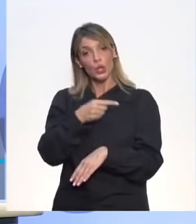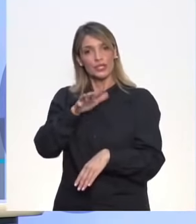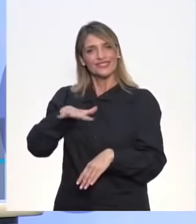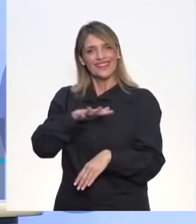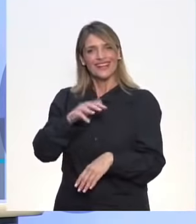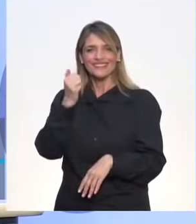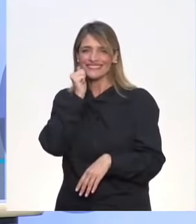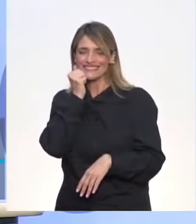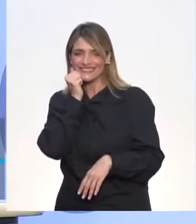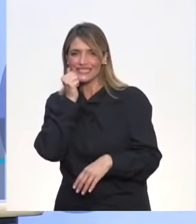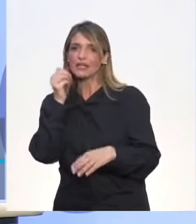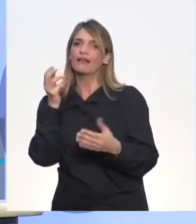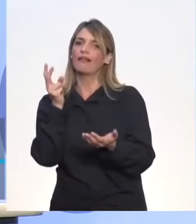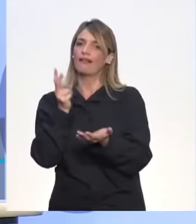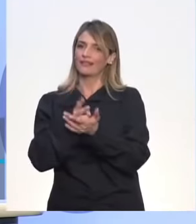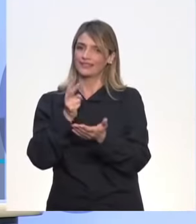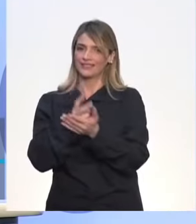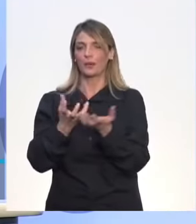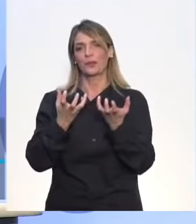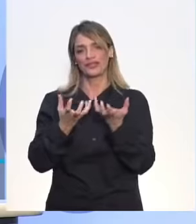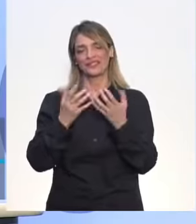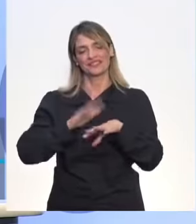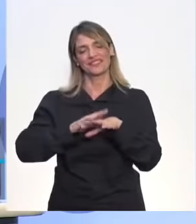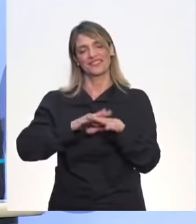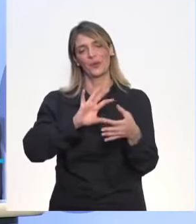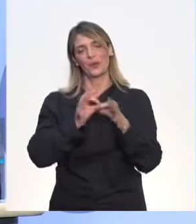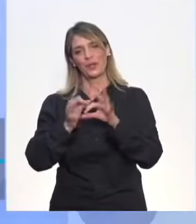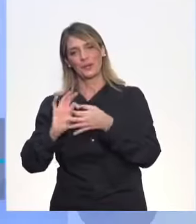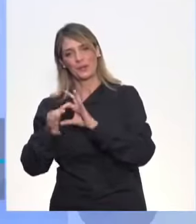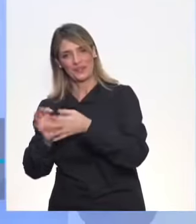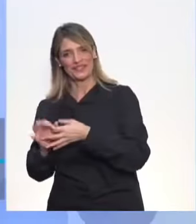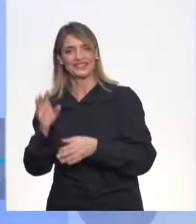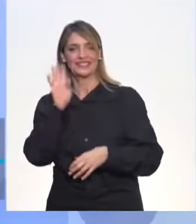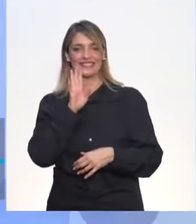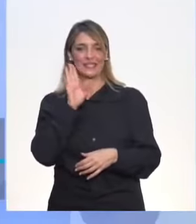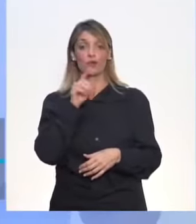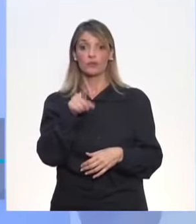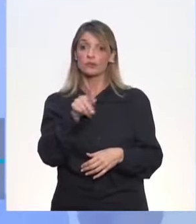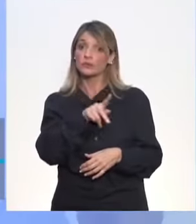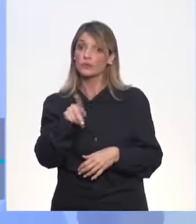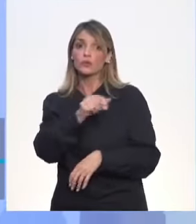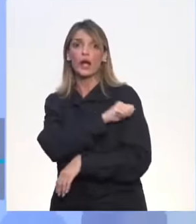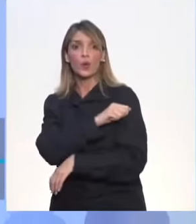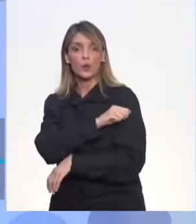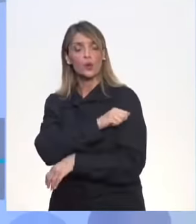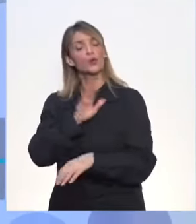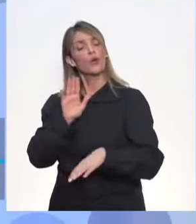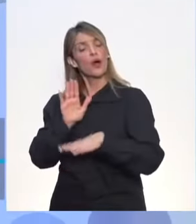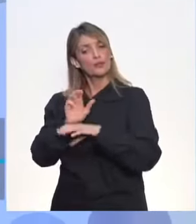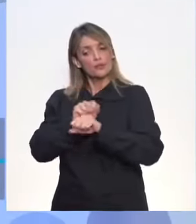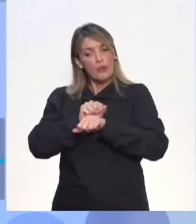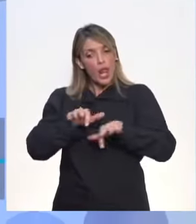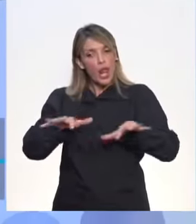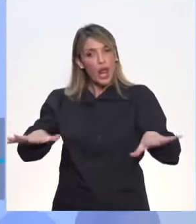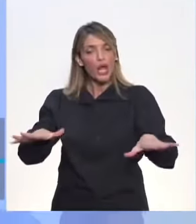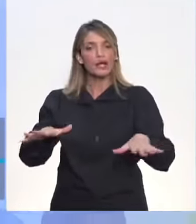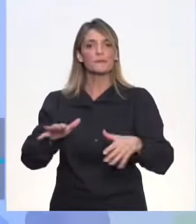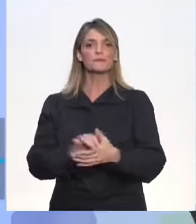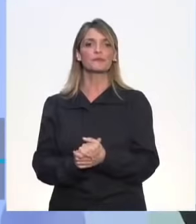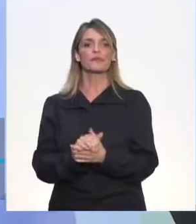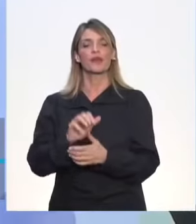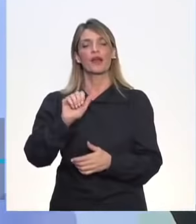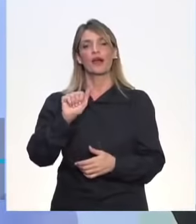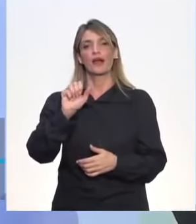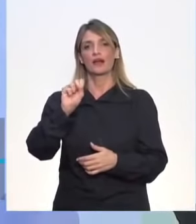menos sempre nas escolas que eu trabalhei eu sempre gostei de fazer Olimpíadas bacana e você professor-aluno ajude a gente aí a divulgar EA Olimpíada Brasileira de